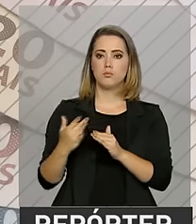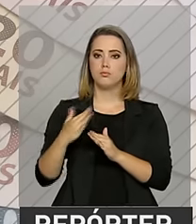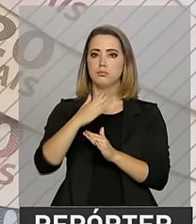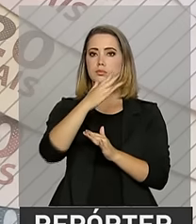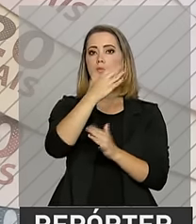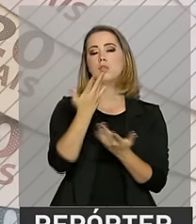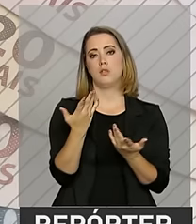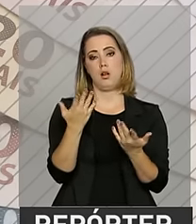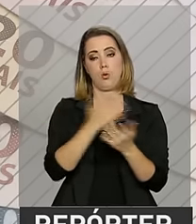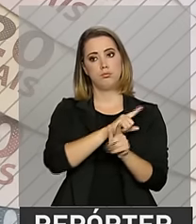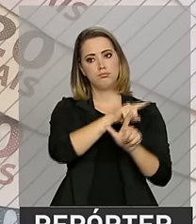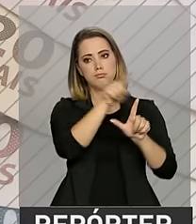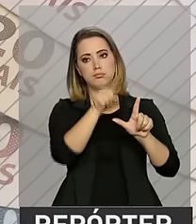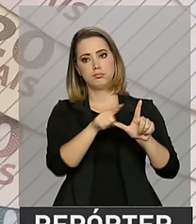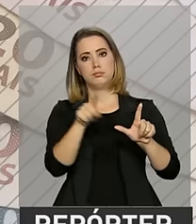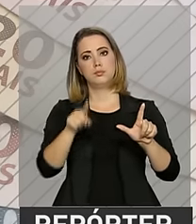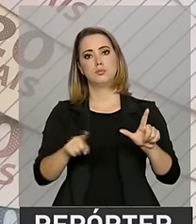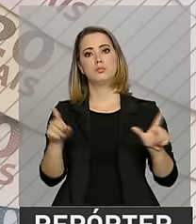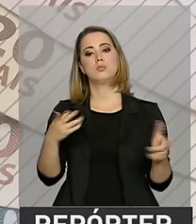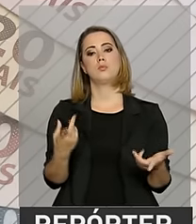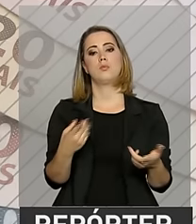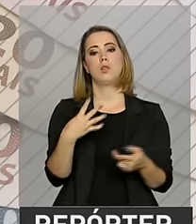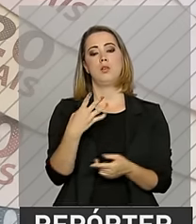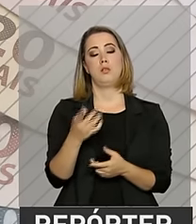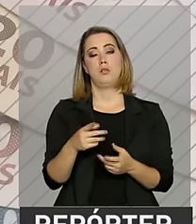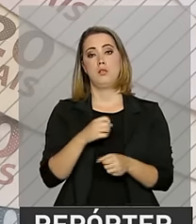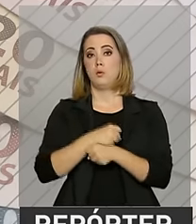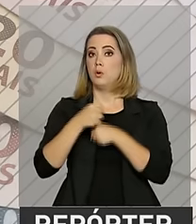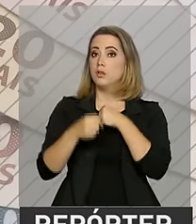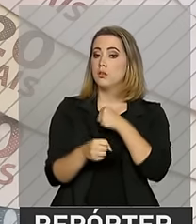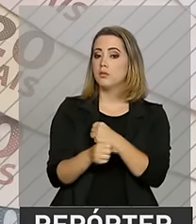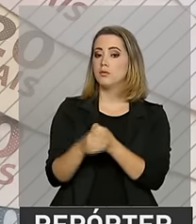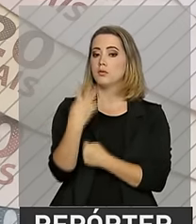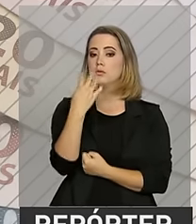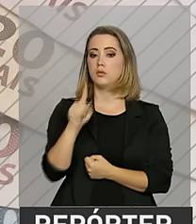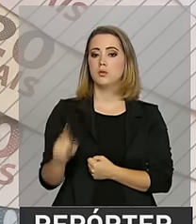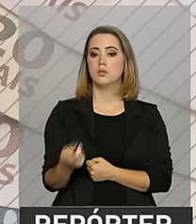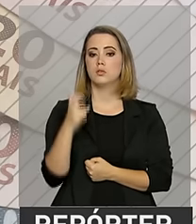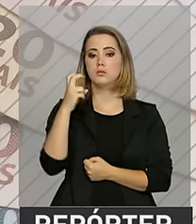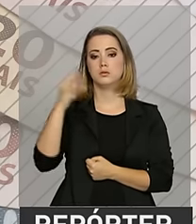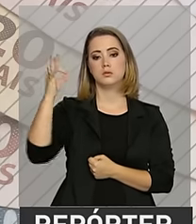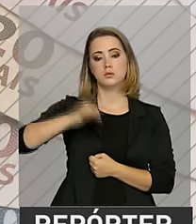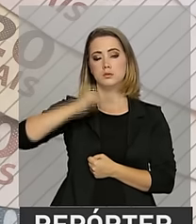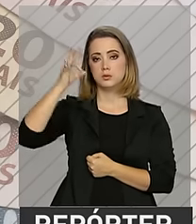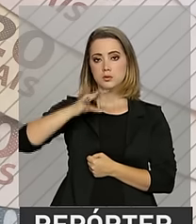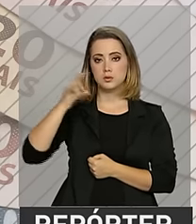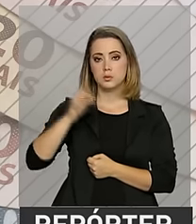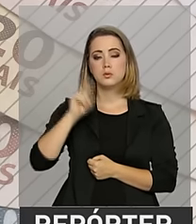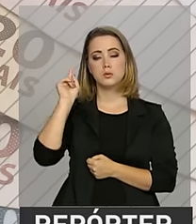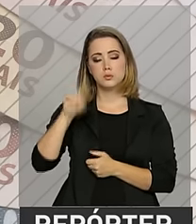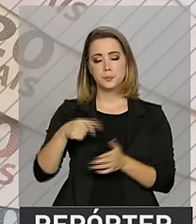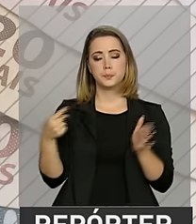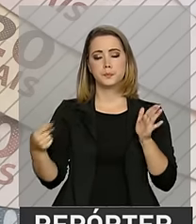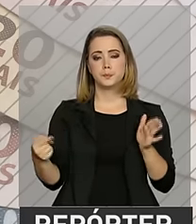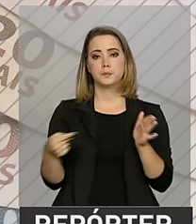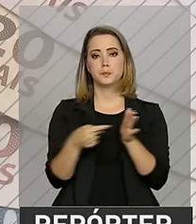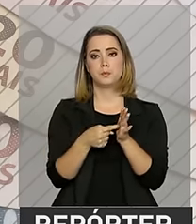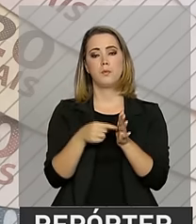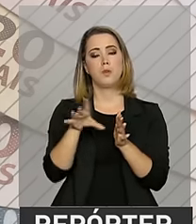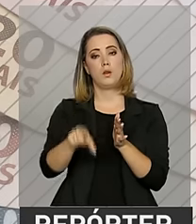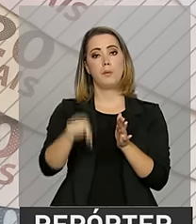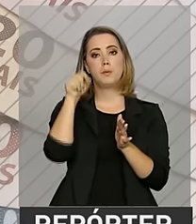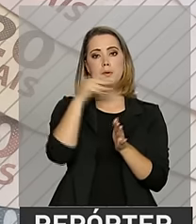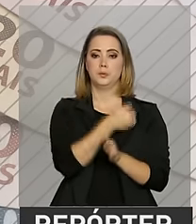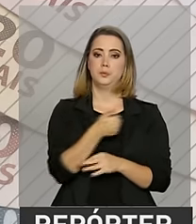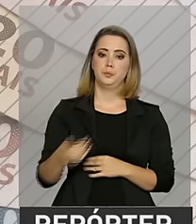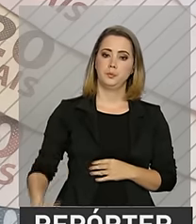2018 a previsão é de inflação A 45% exatamente o centro da Meta definida pelo governo além da inflação a